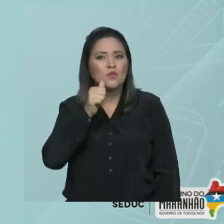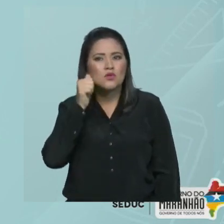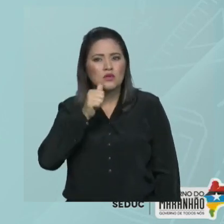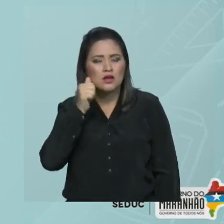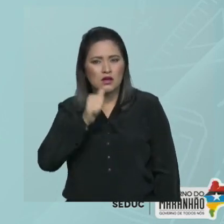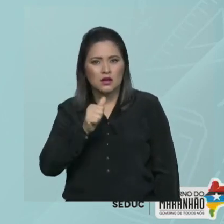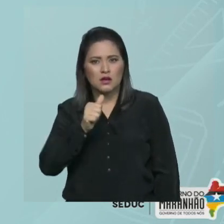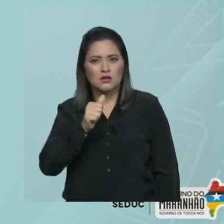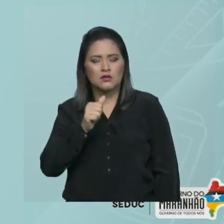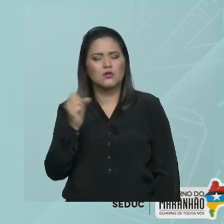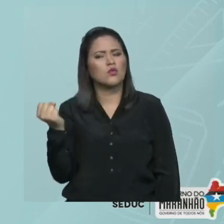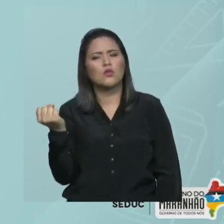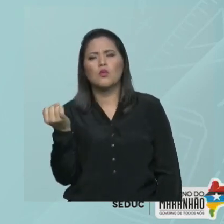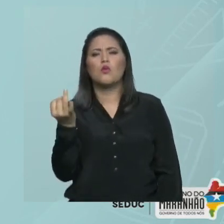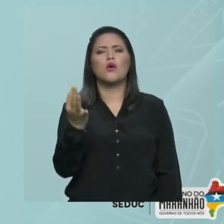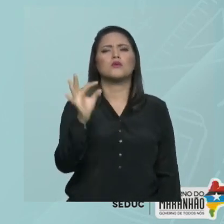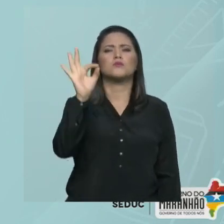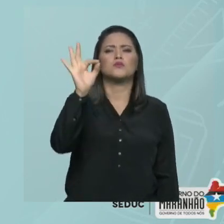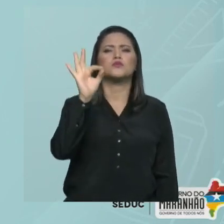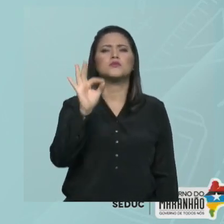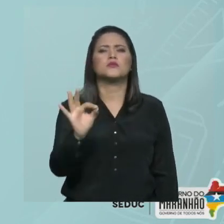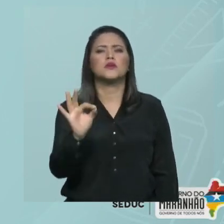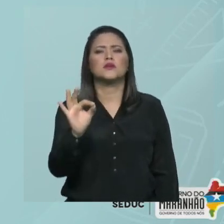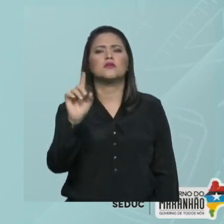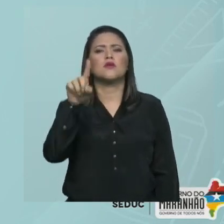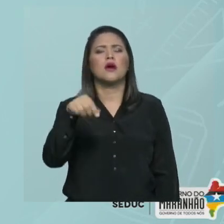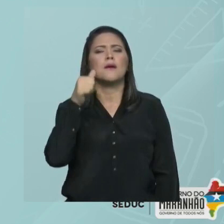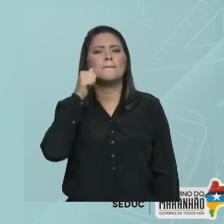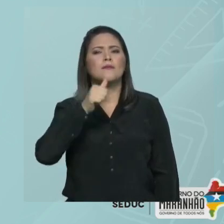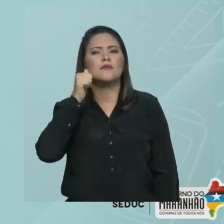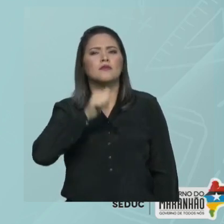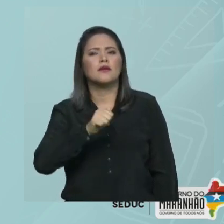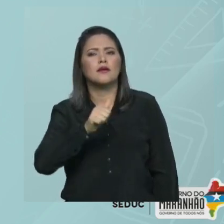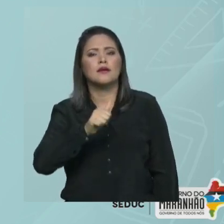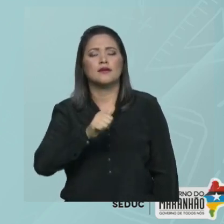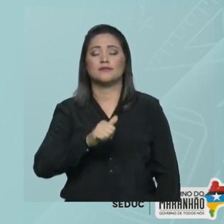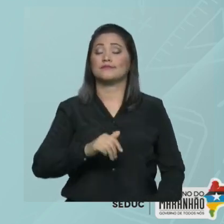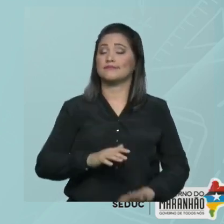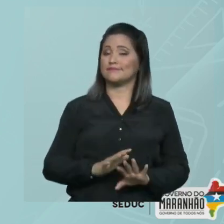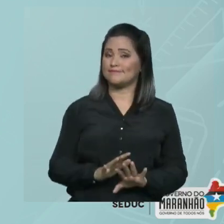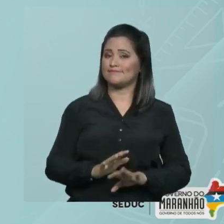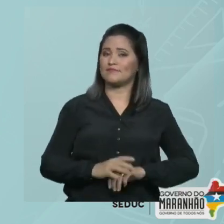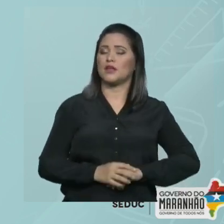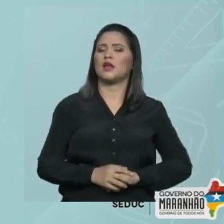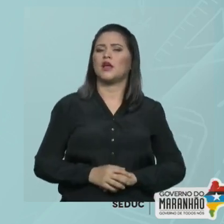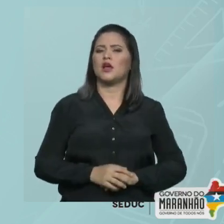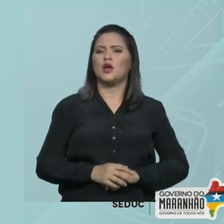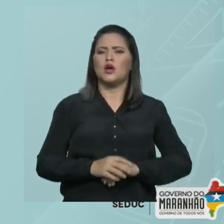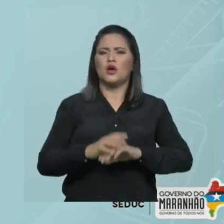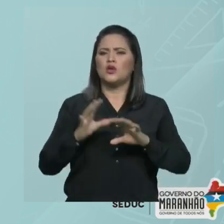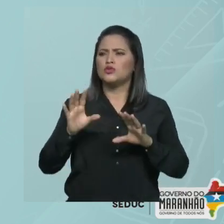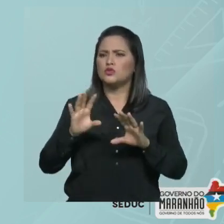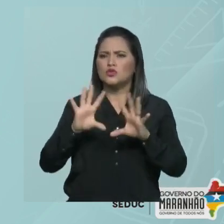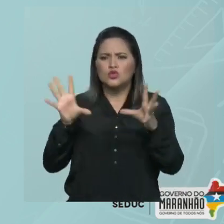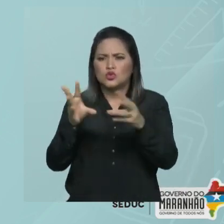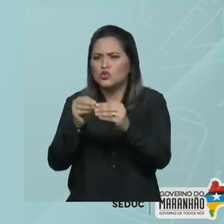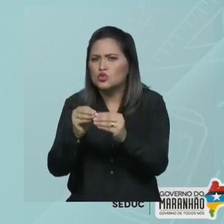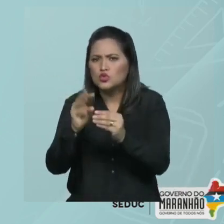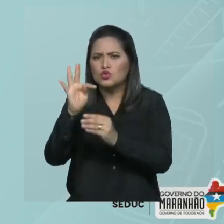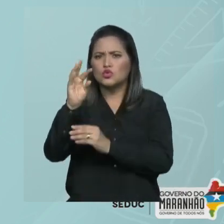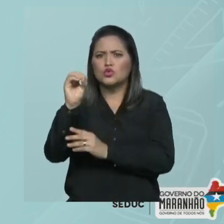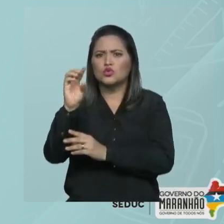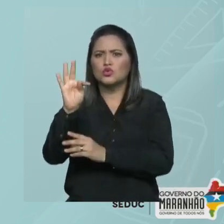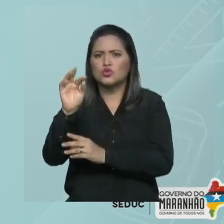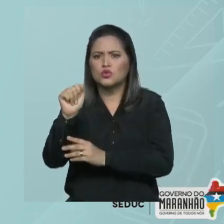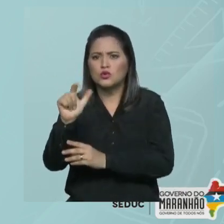cento desses alunos são do sexo feminino? Quem é o total? 40 alunos. Qual é a